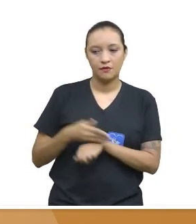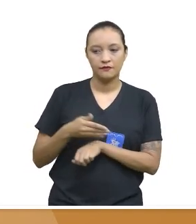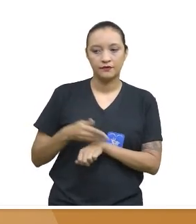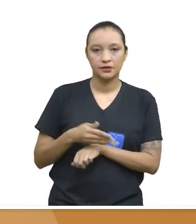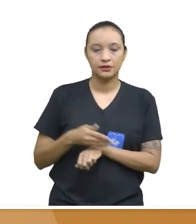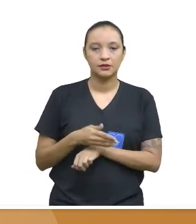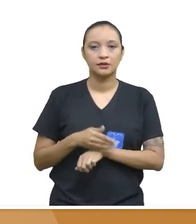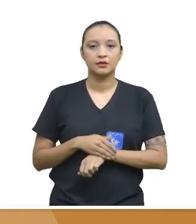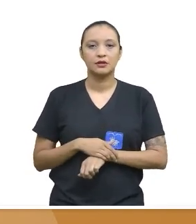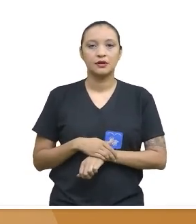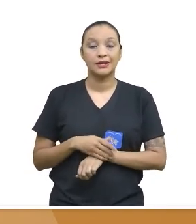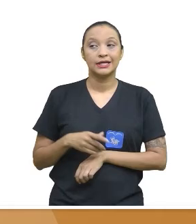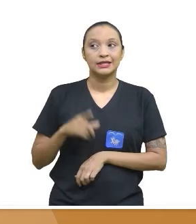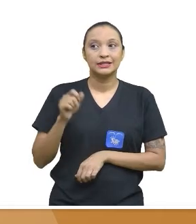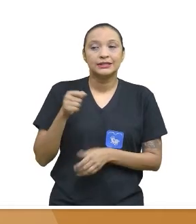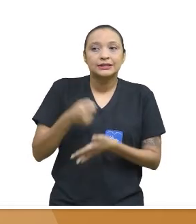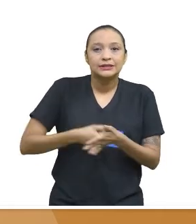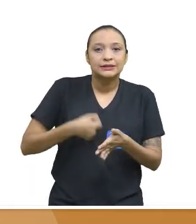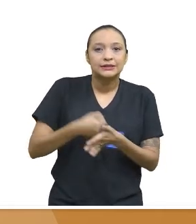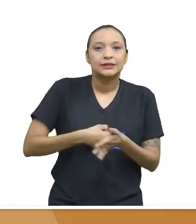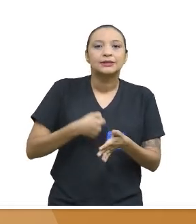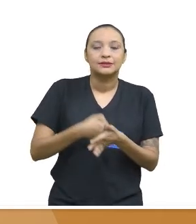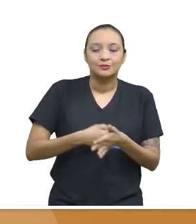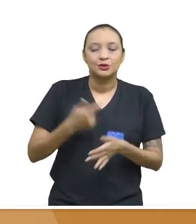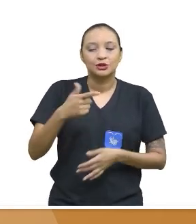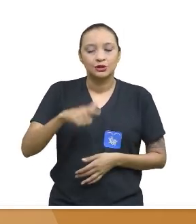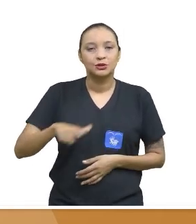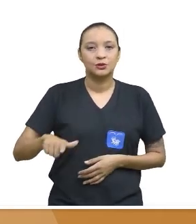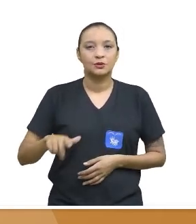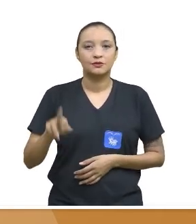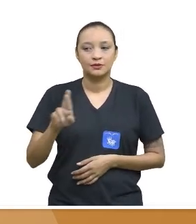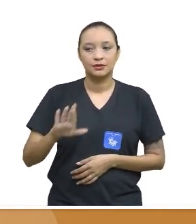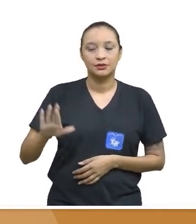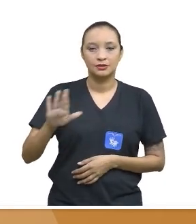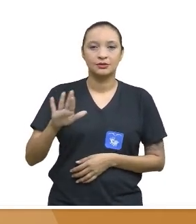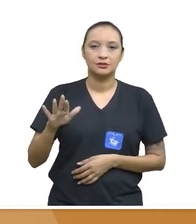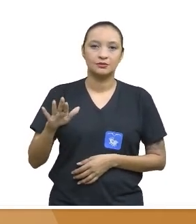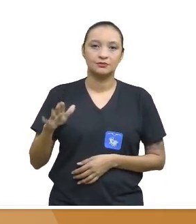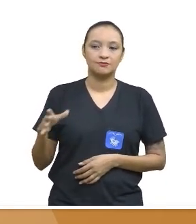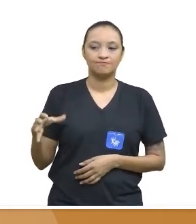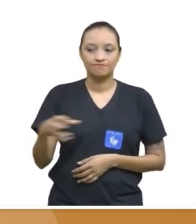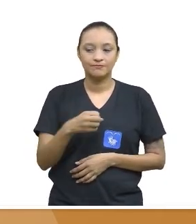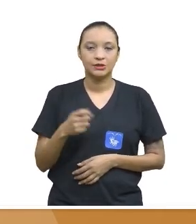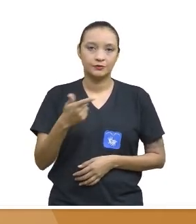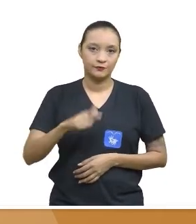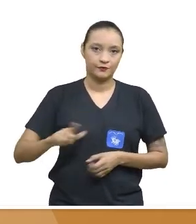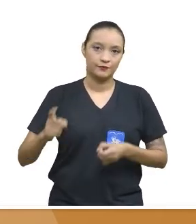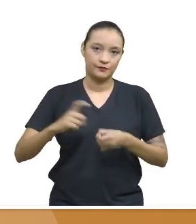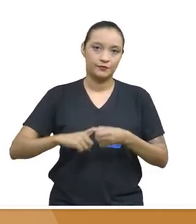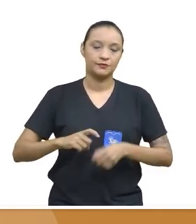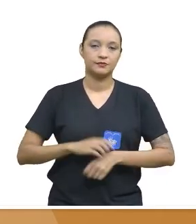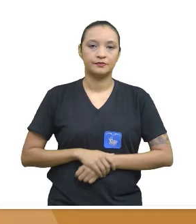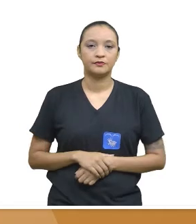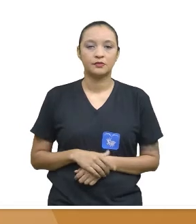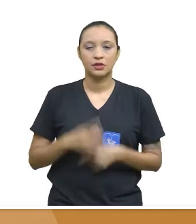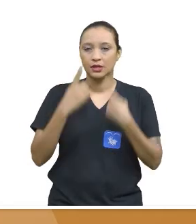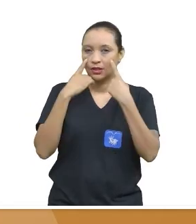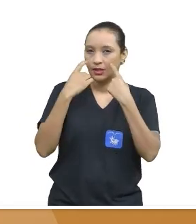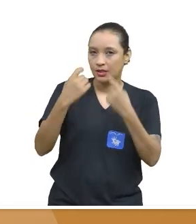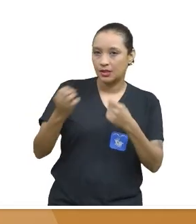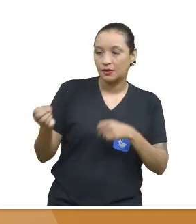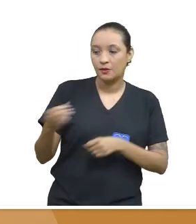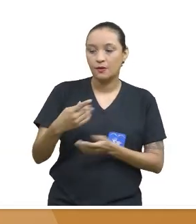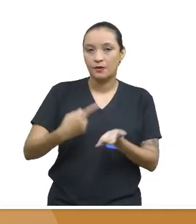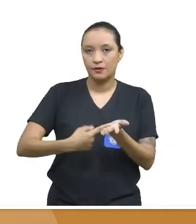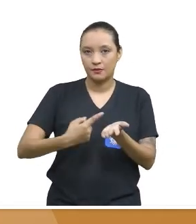tomar novamente essa região. Então, nós temos aqui, com interesse em novos acordos comerciais,